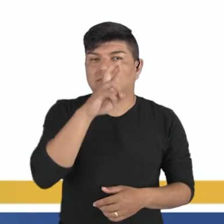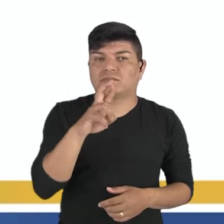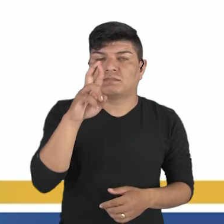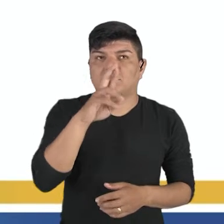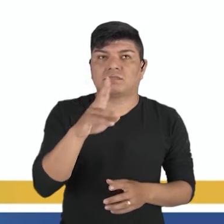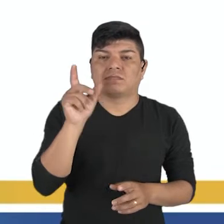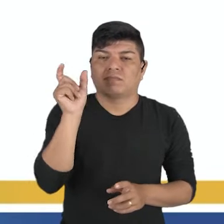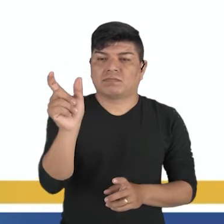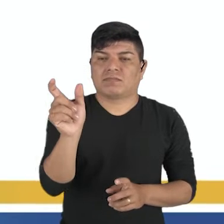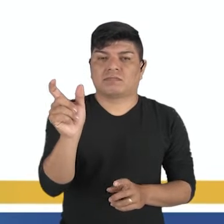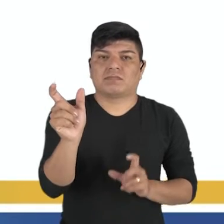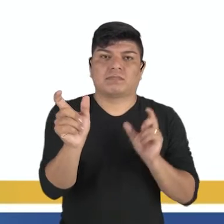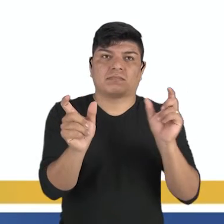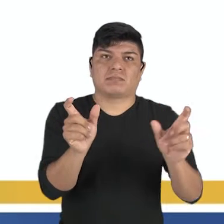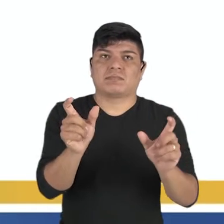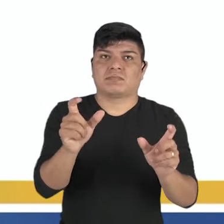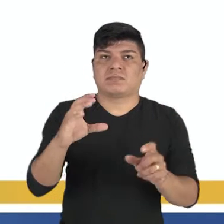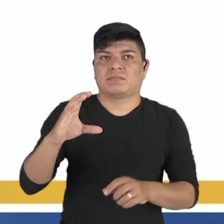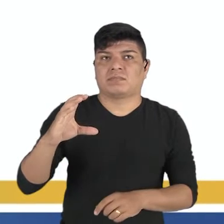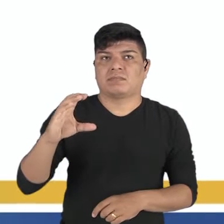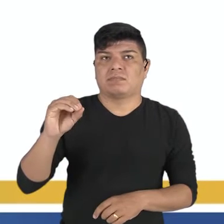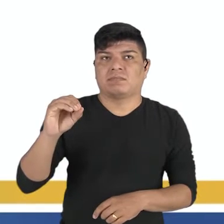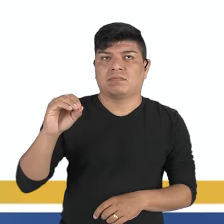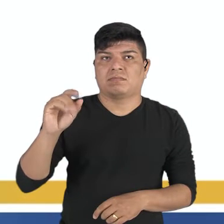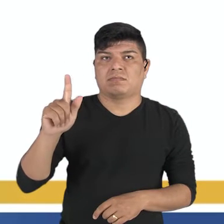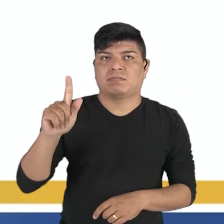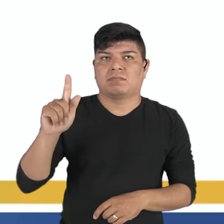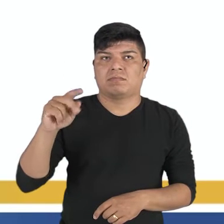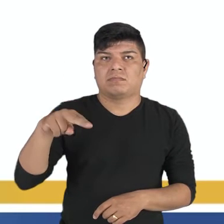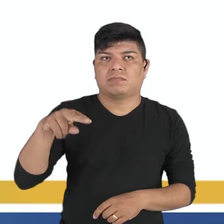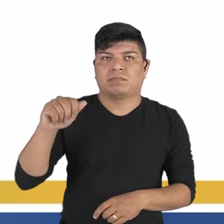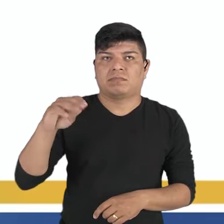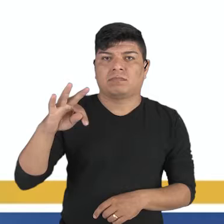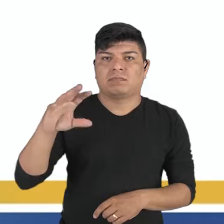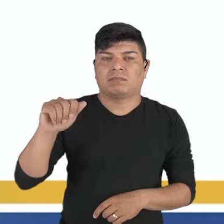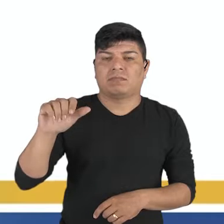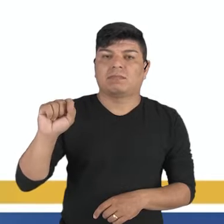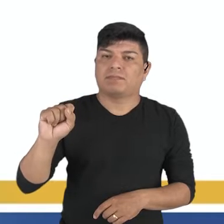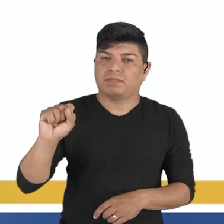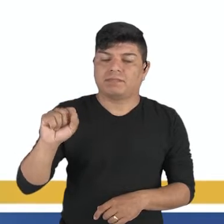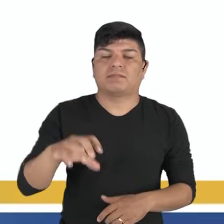Observar as palavras cognatas.